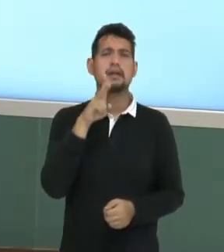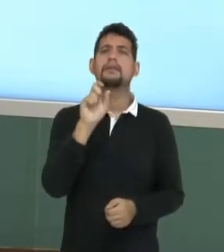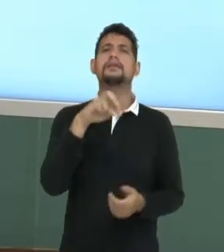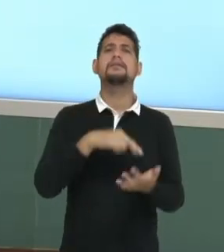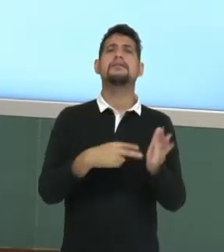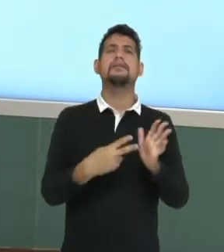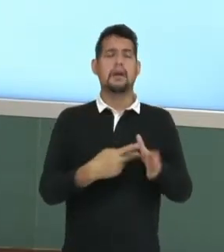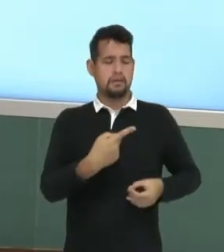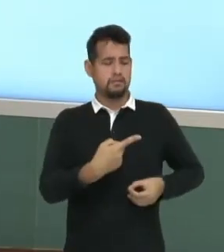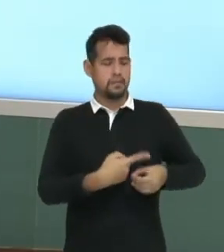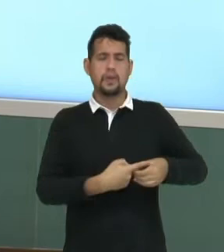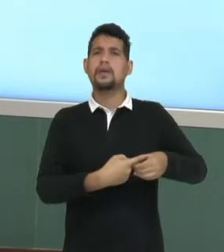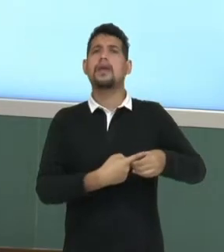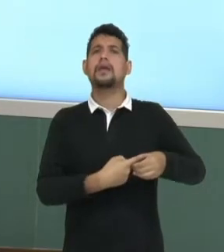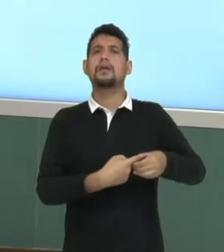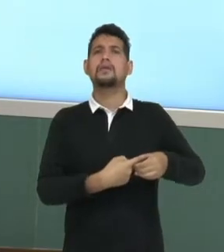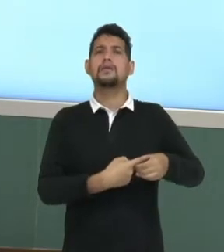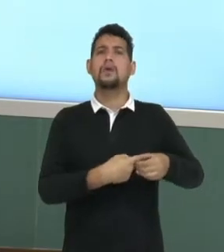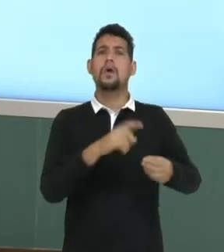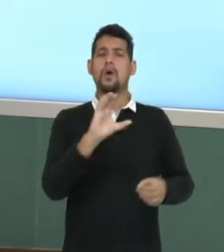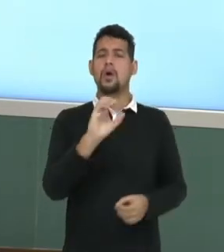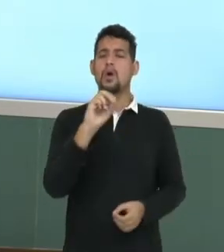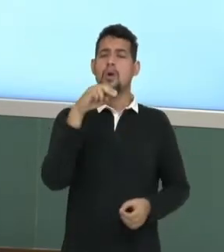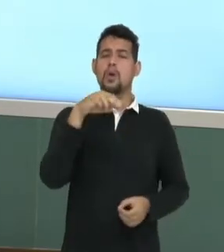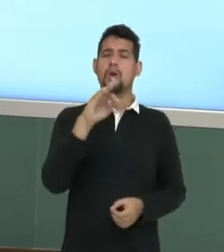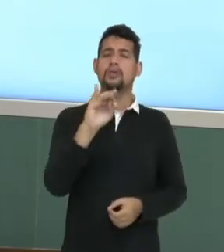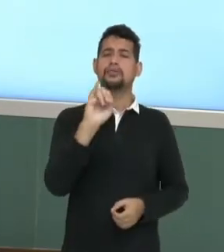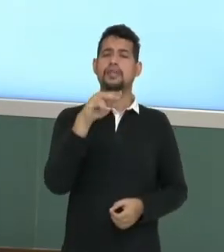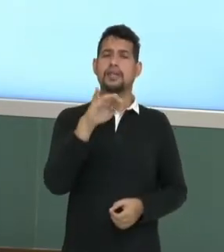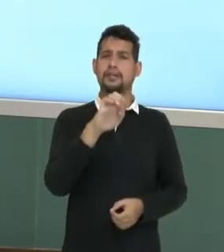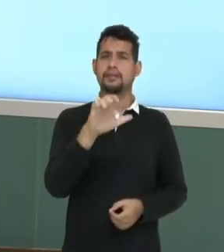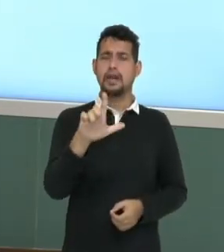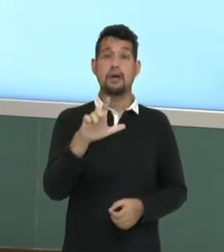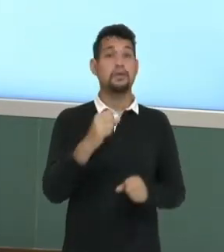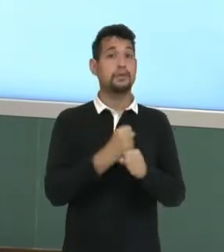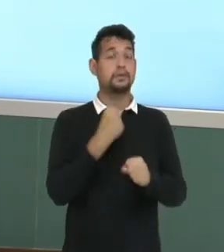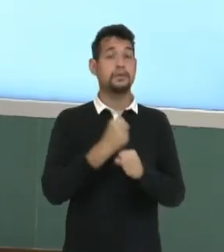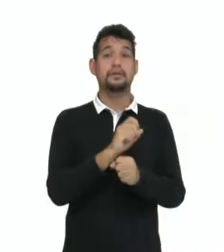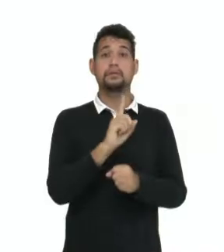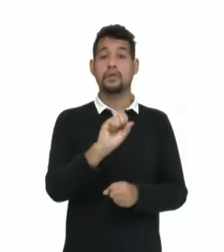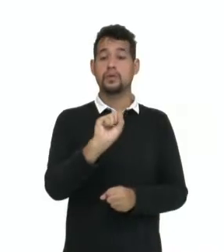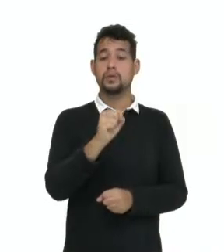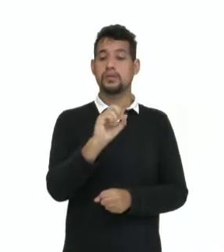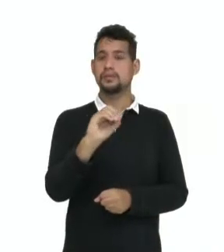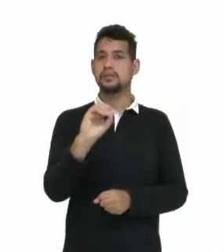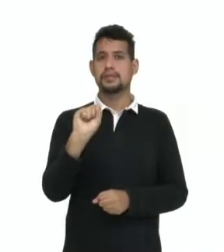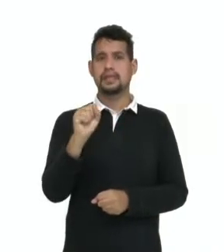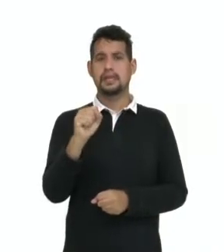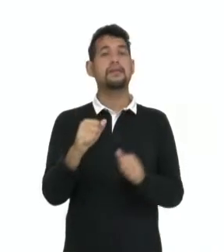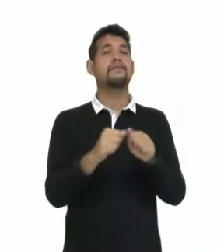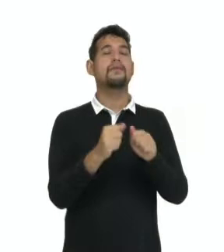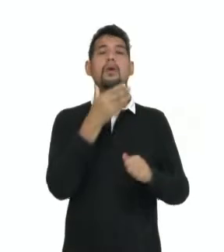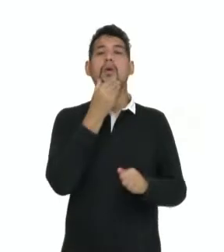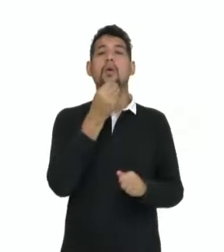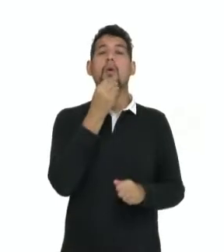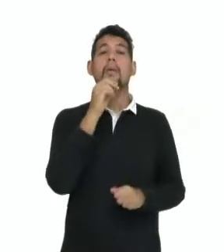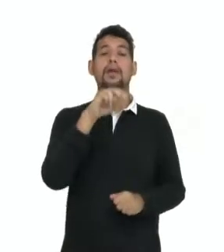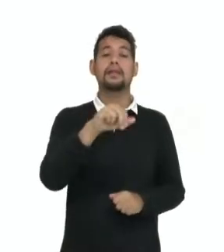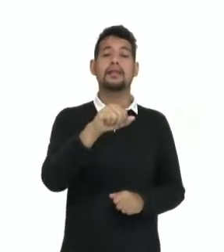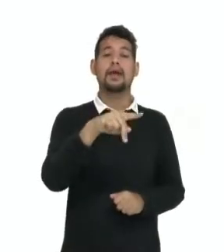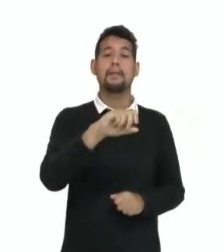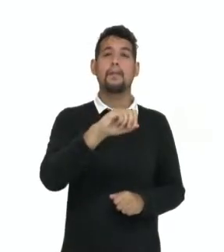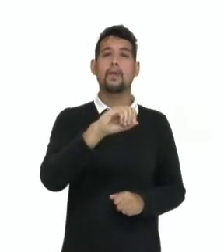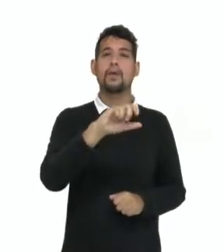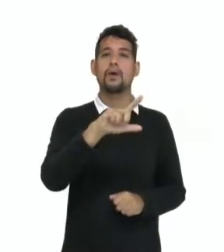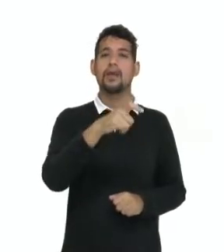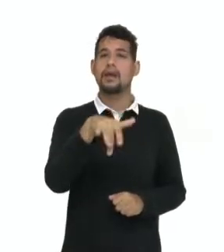bloqueio continental imposto por Napoleão Bonaparte em 1806 na Europa? Qual a consequência teve